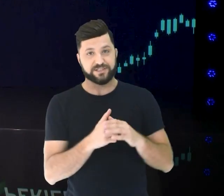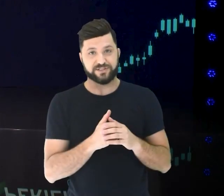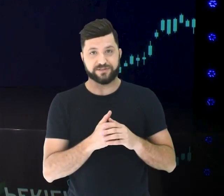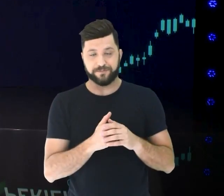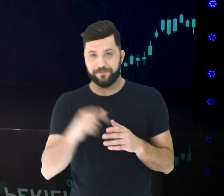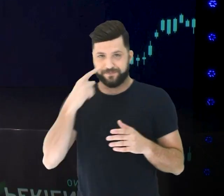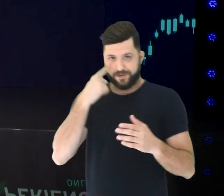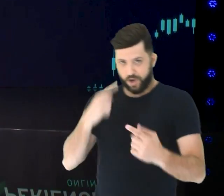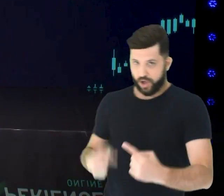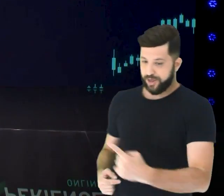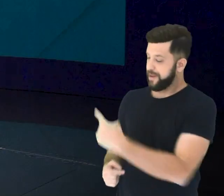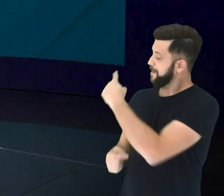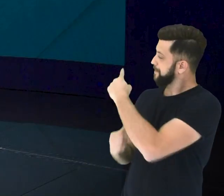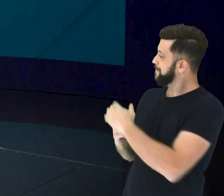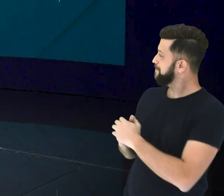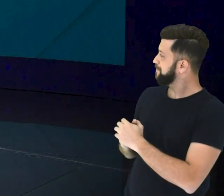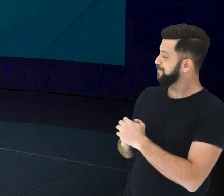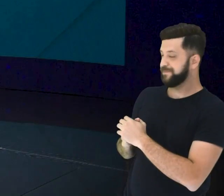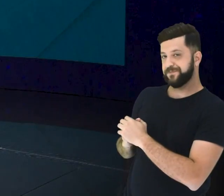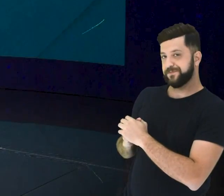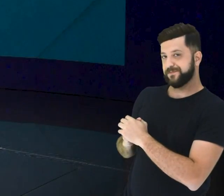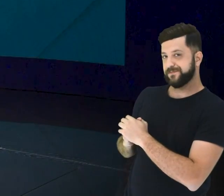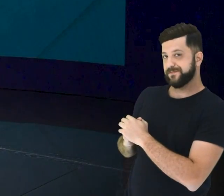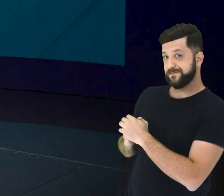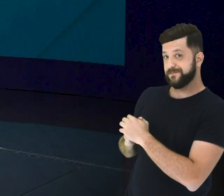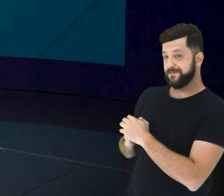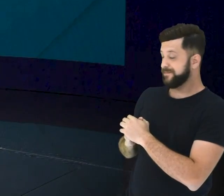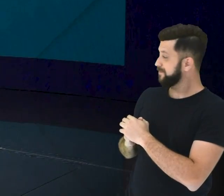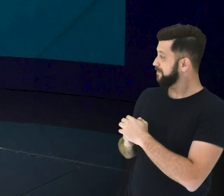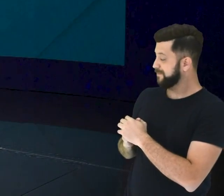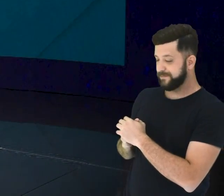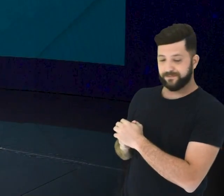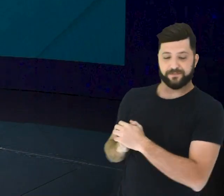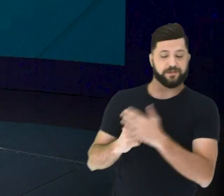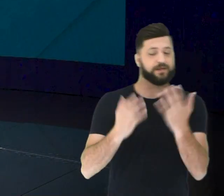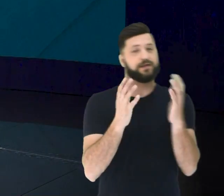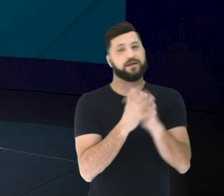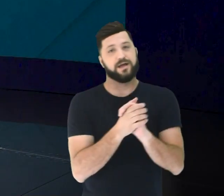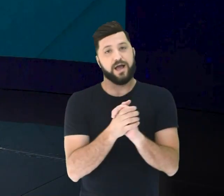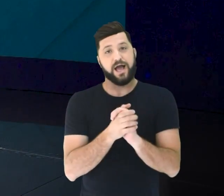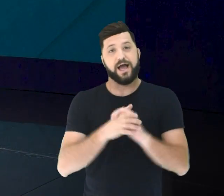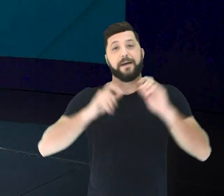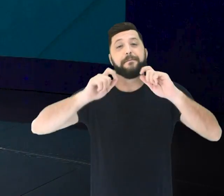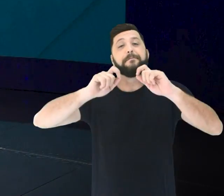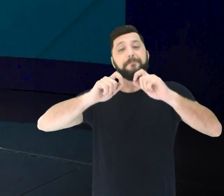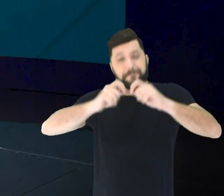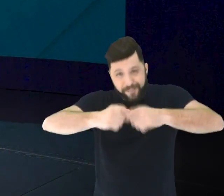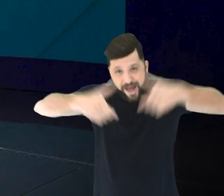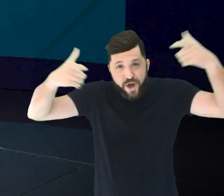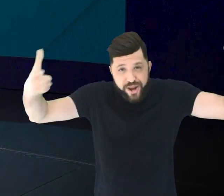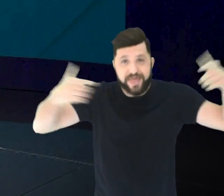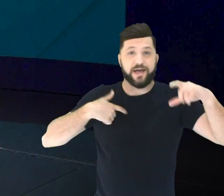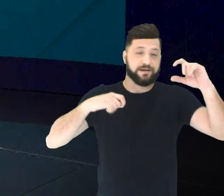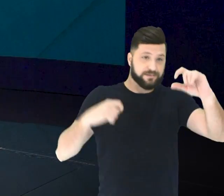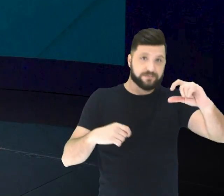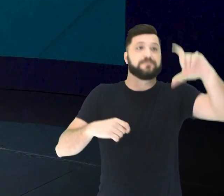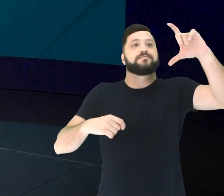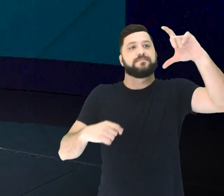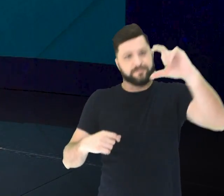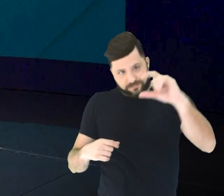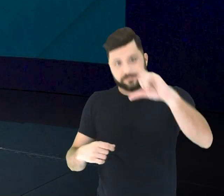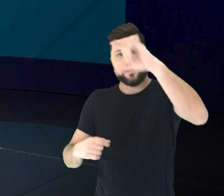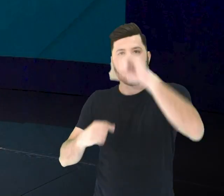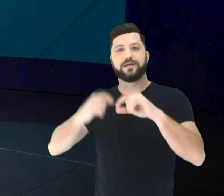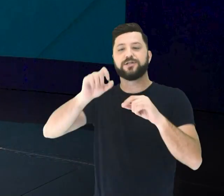esse gráfico está aqui no slide agora a gente pode ver que a maioria das Barras são Barras de indefinição São Barra sobreposta São barras que tem